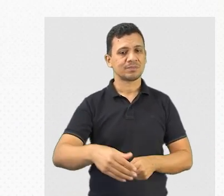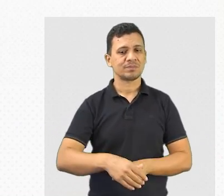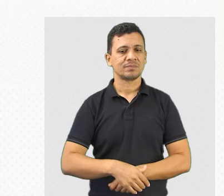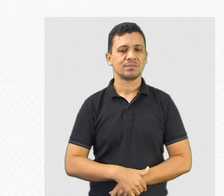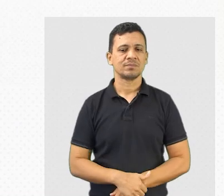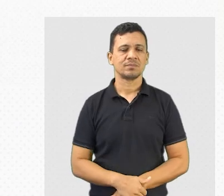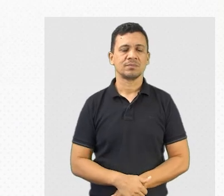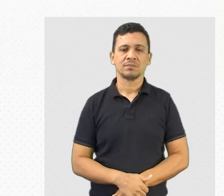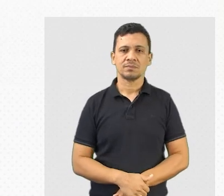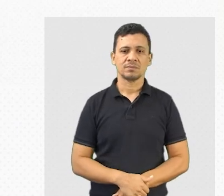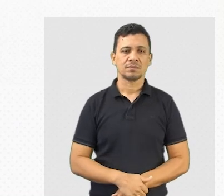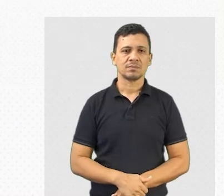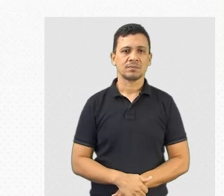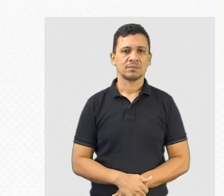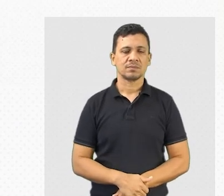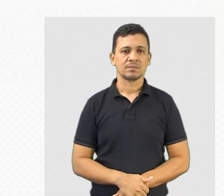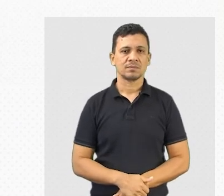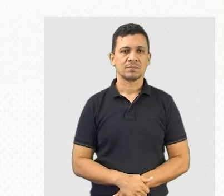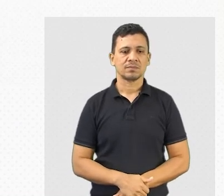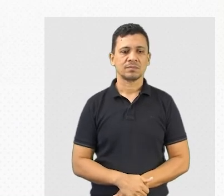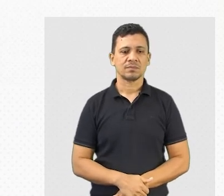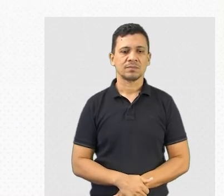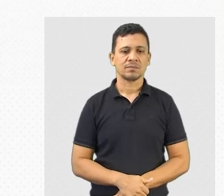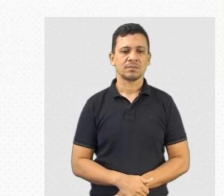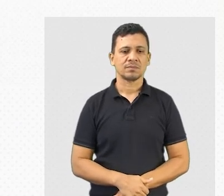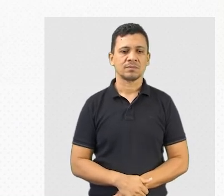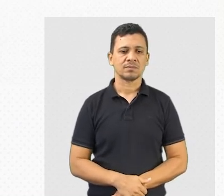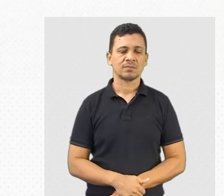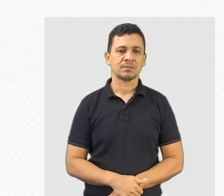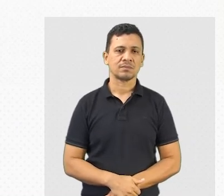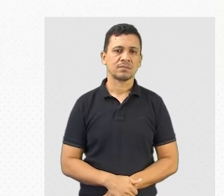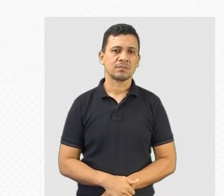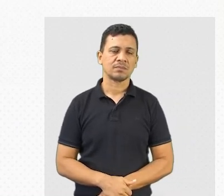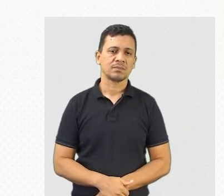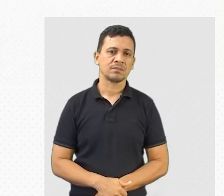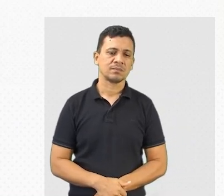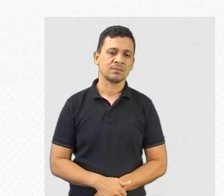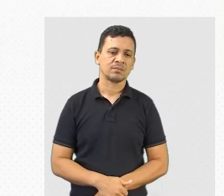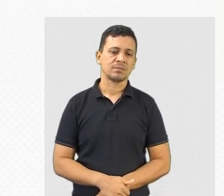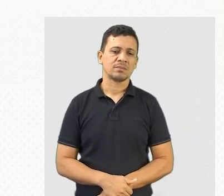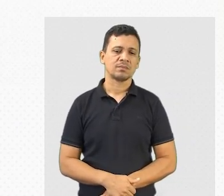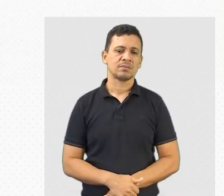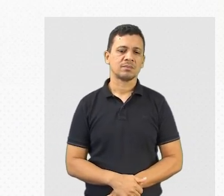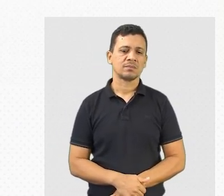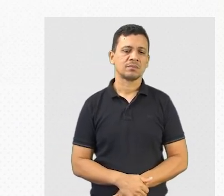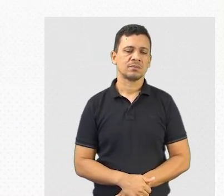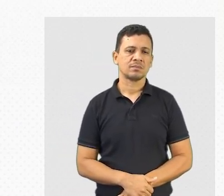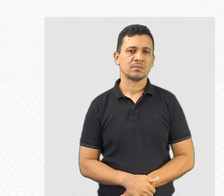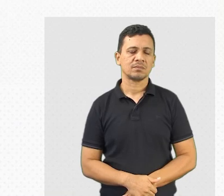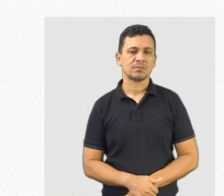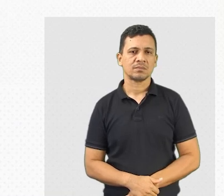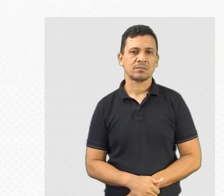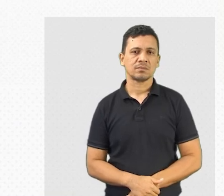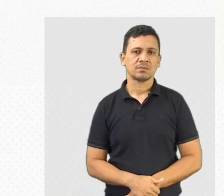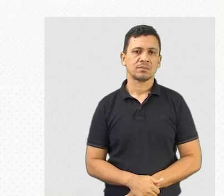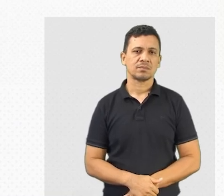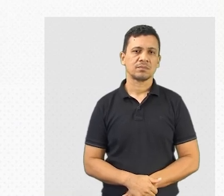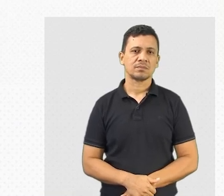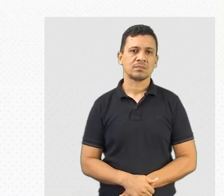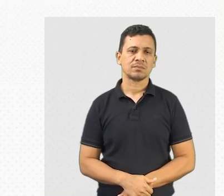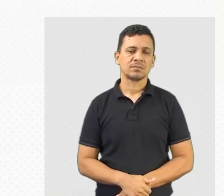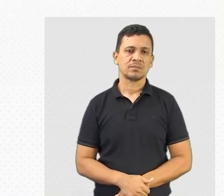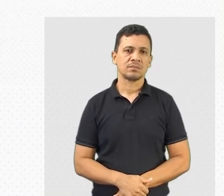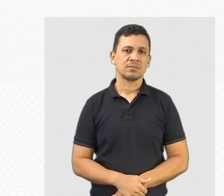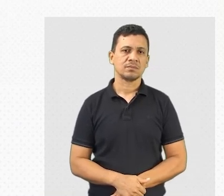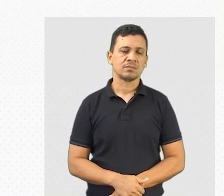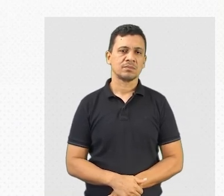help expand vocabulary, understand idioms and grammar structures. Então, a gente está